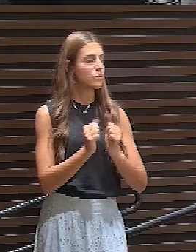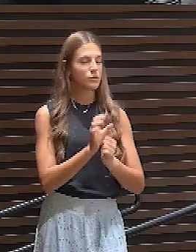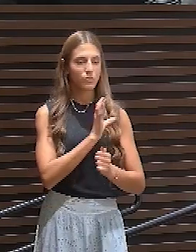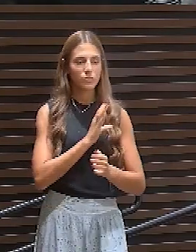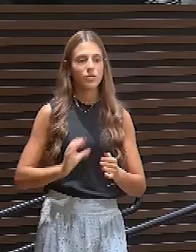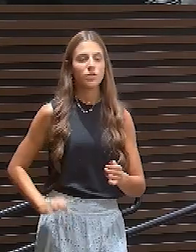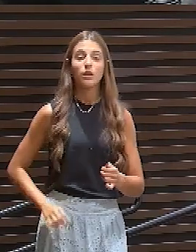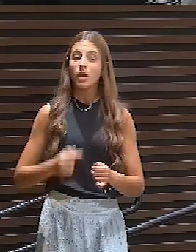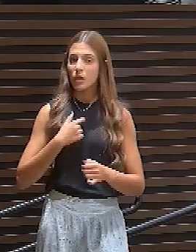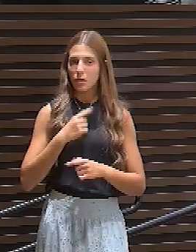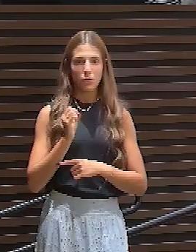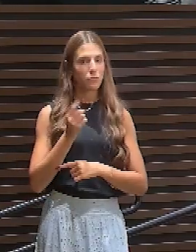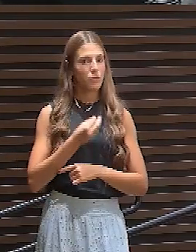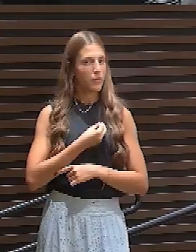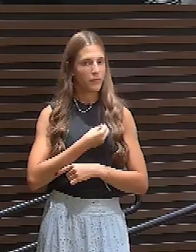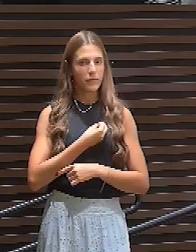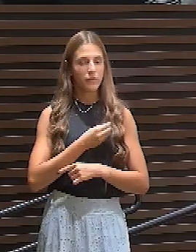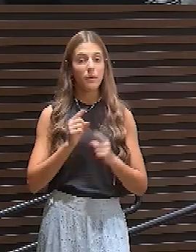vive em mim.